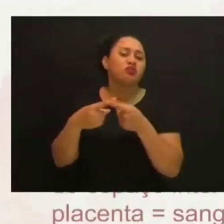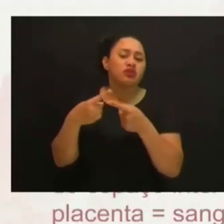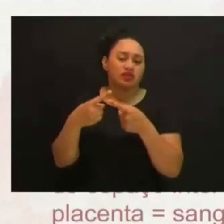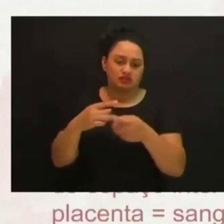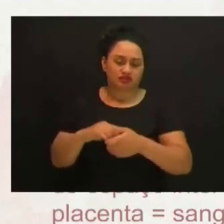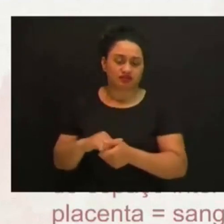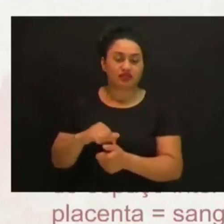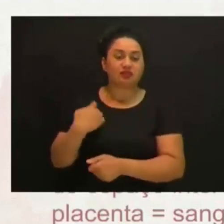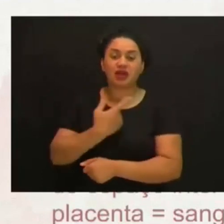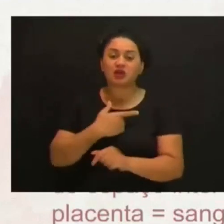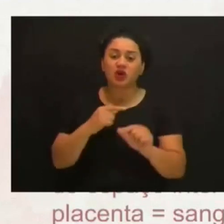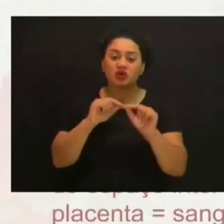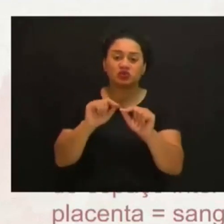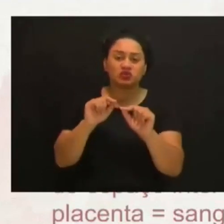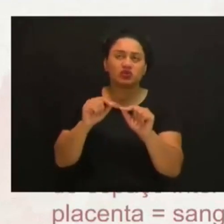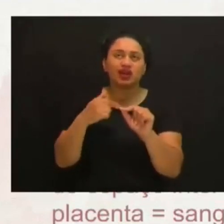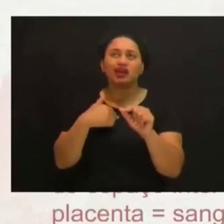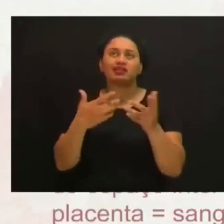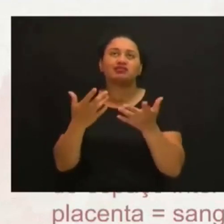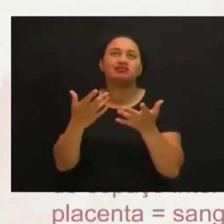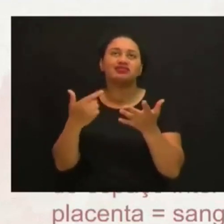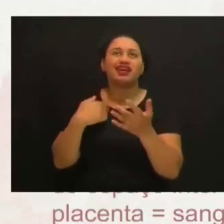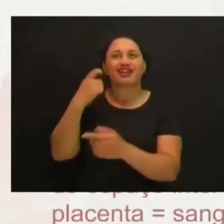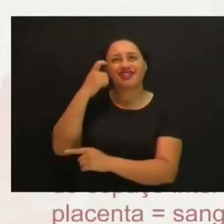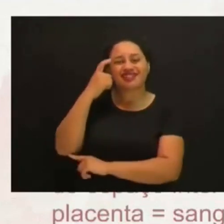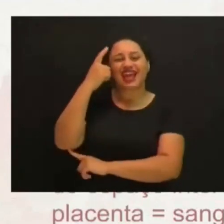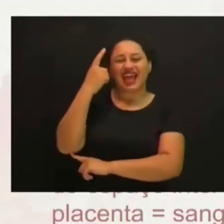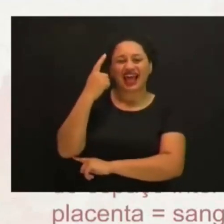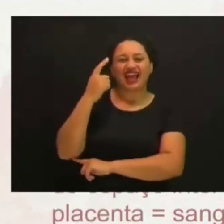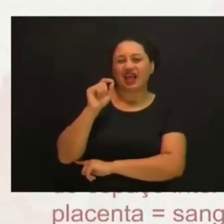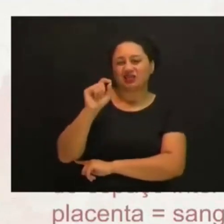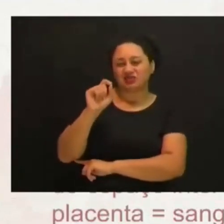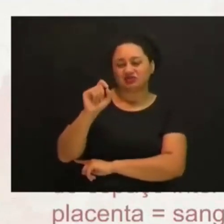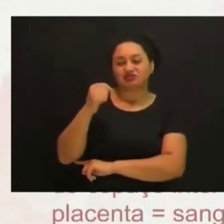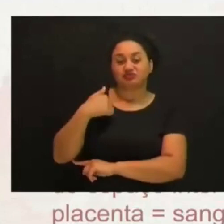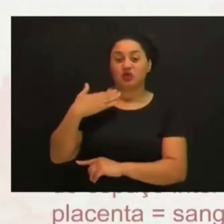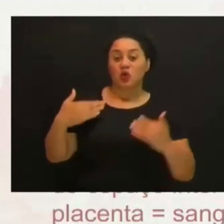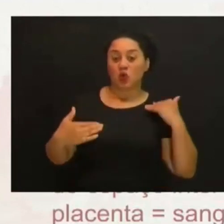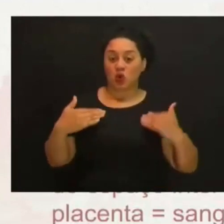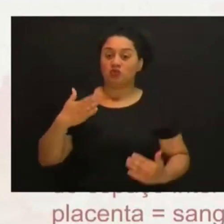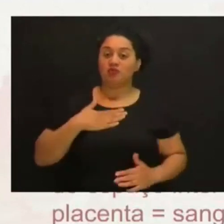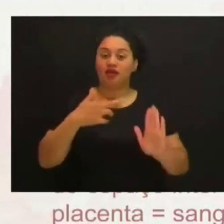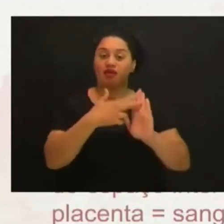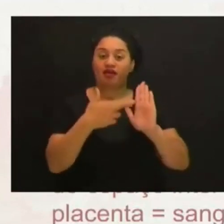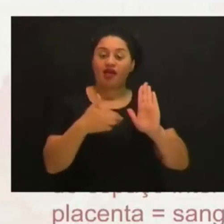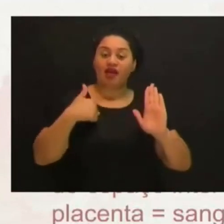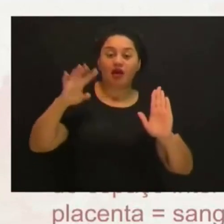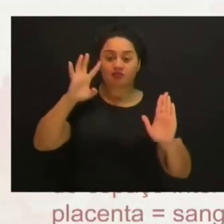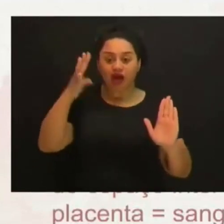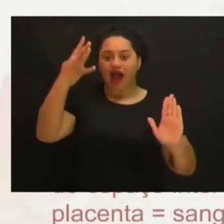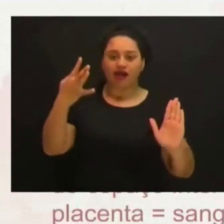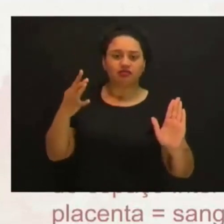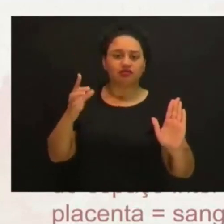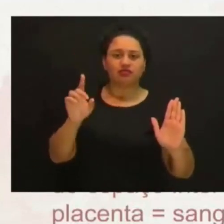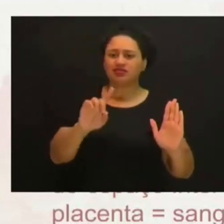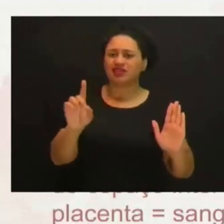que a gente não caia nessa ideia, né, nessa falácia de meu corpo, minhas regras, aqui eu decido. Não,